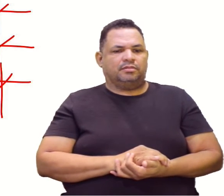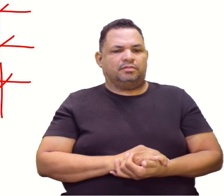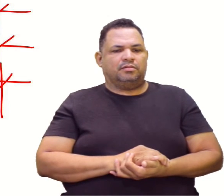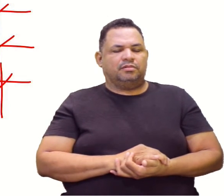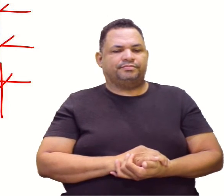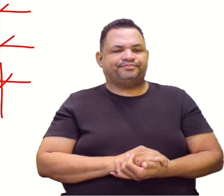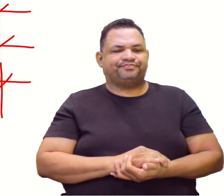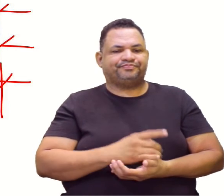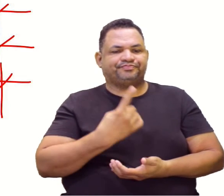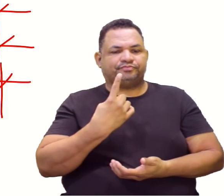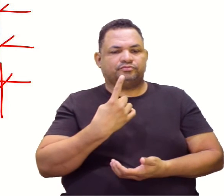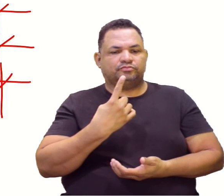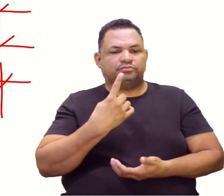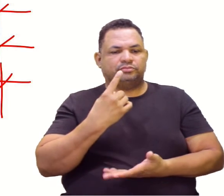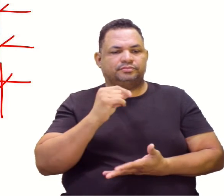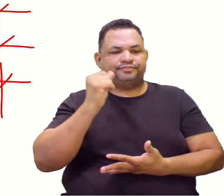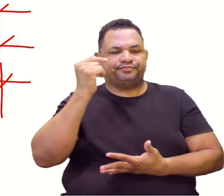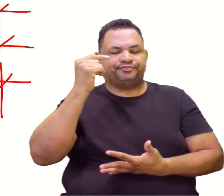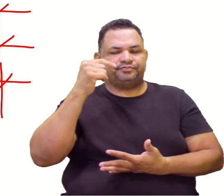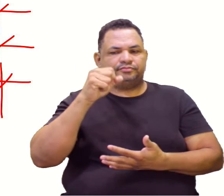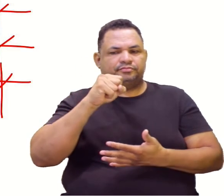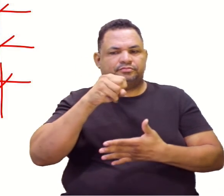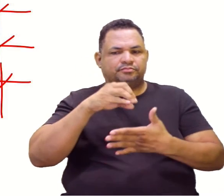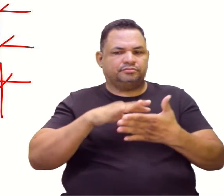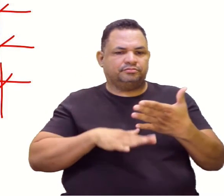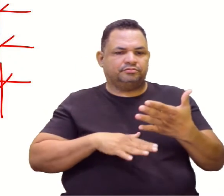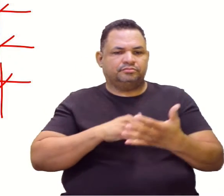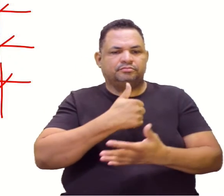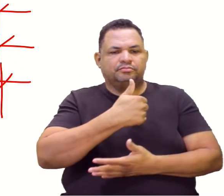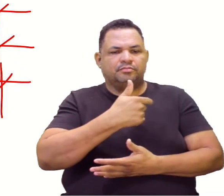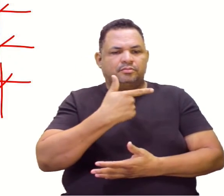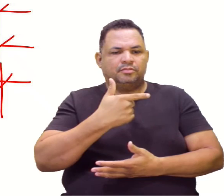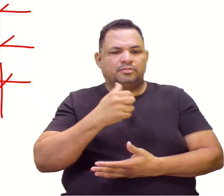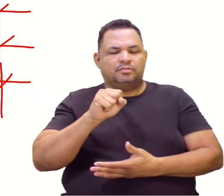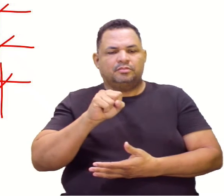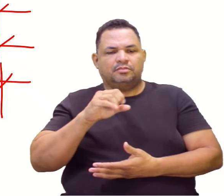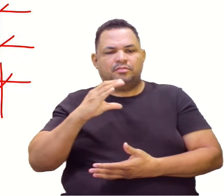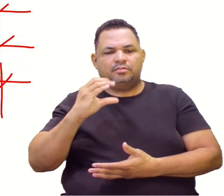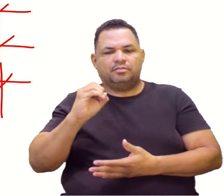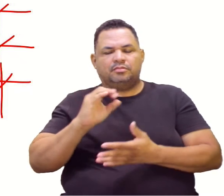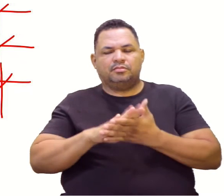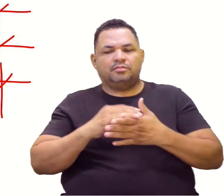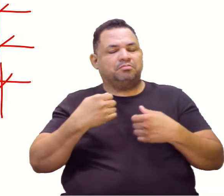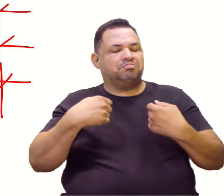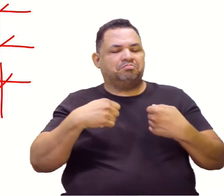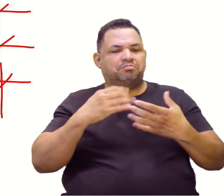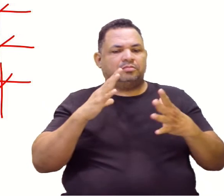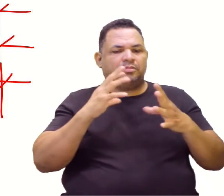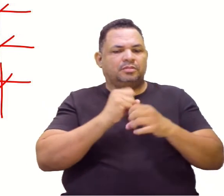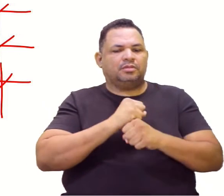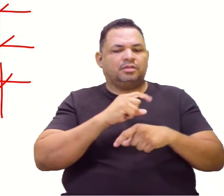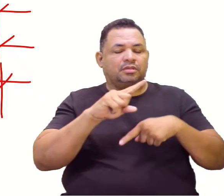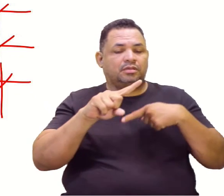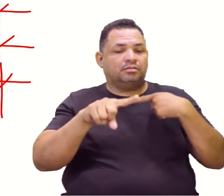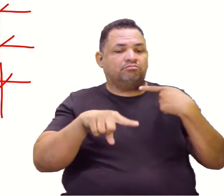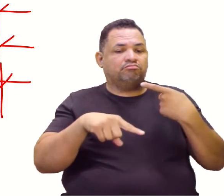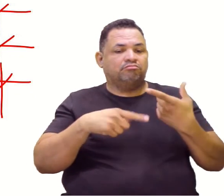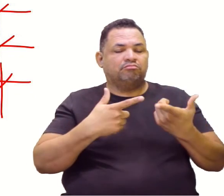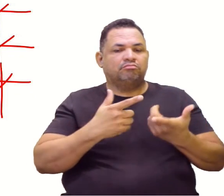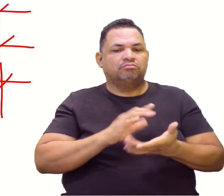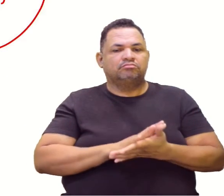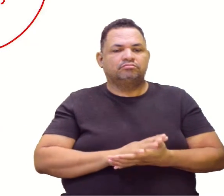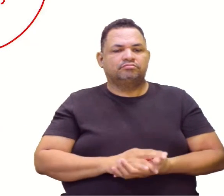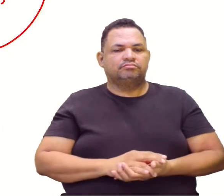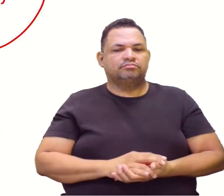tem uma. Só tem uma alternativa que tem o 1.280. Então, a gente nem precisa calcular a parte preta. Essa